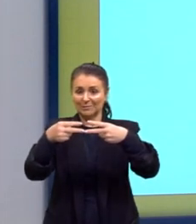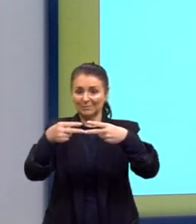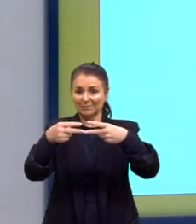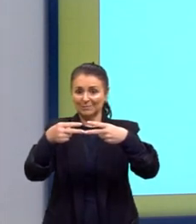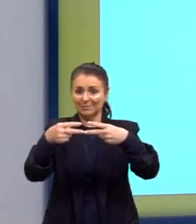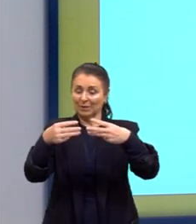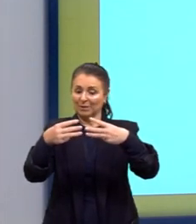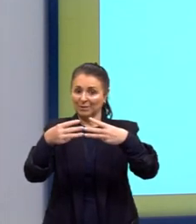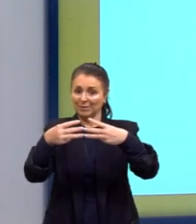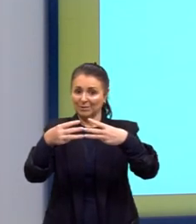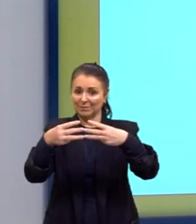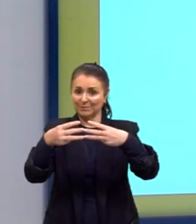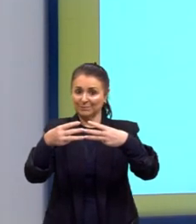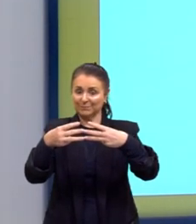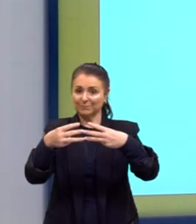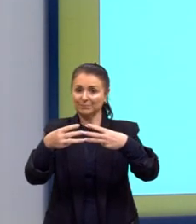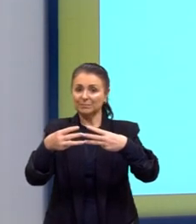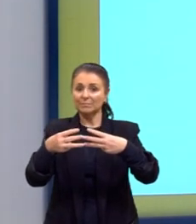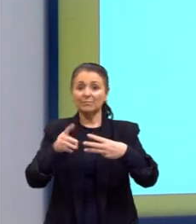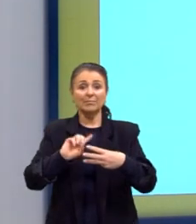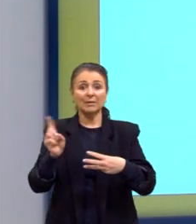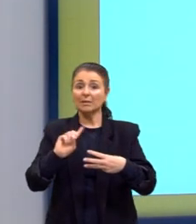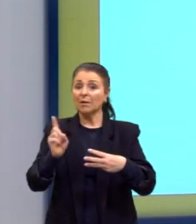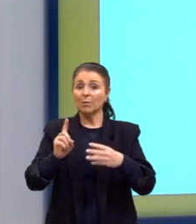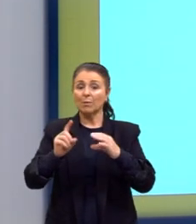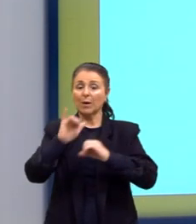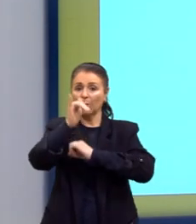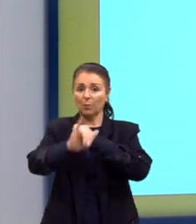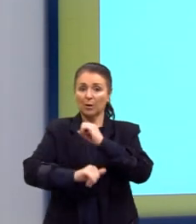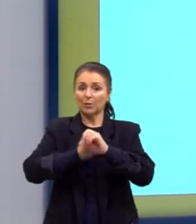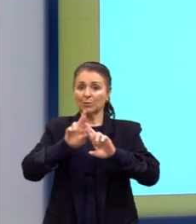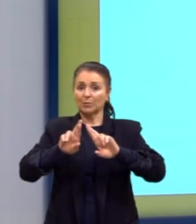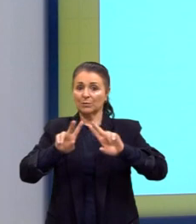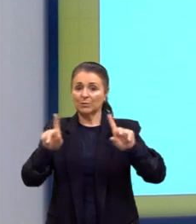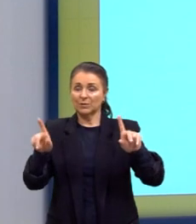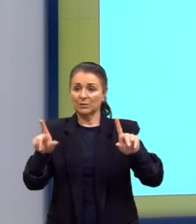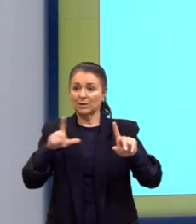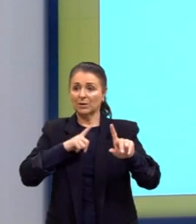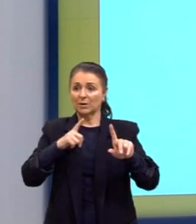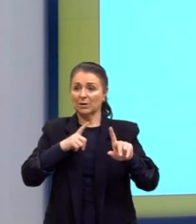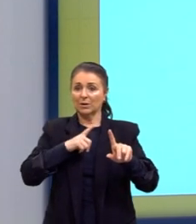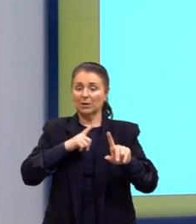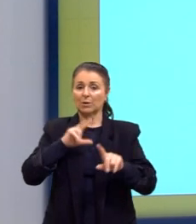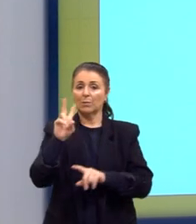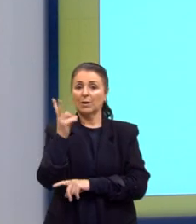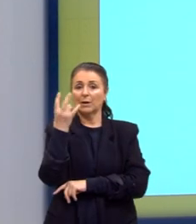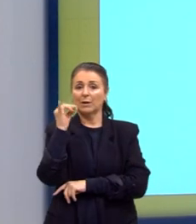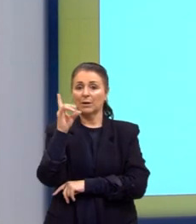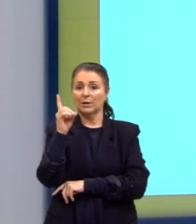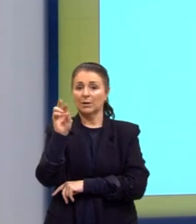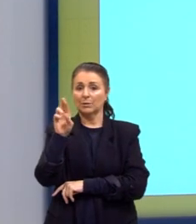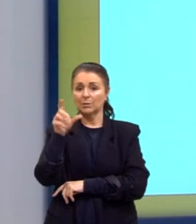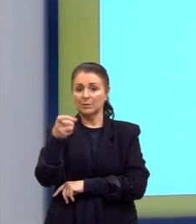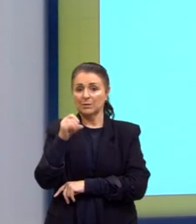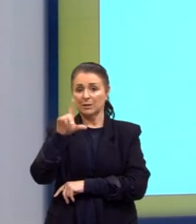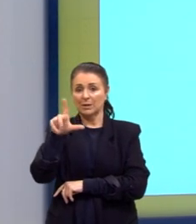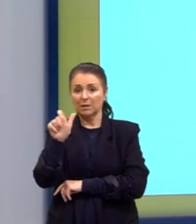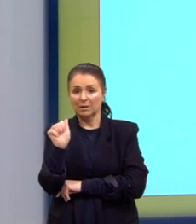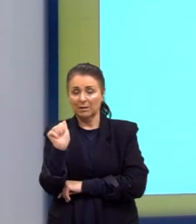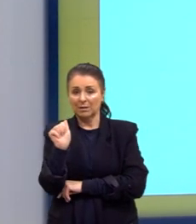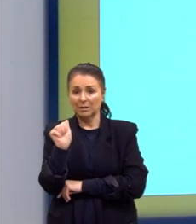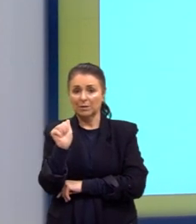Tá não heteroatomo quando aqui já é um grupo funcional aqui é uma hidroxila né hum h a